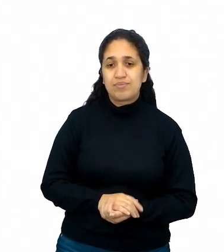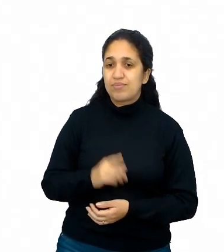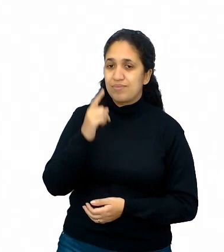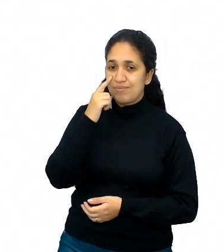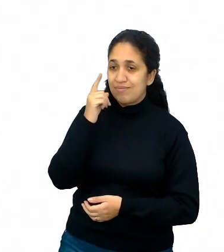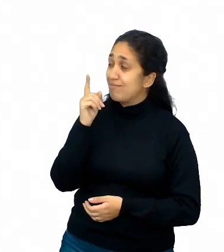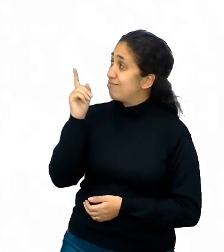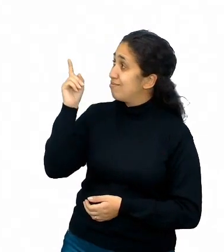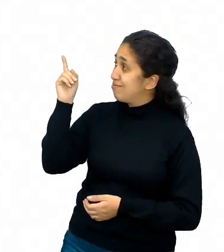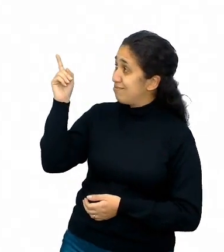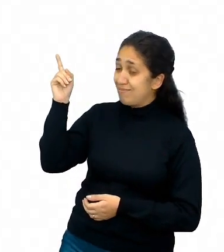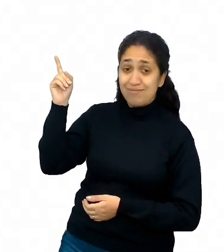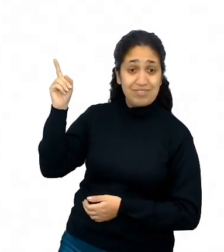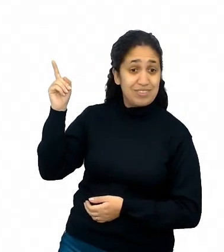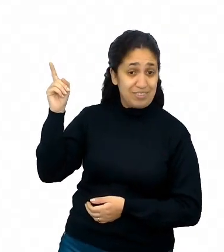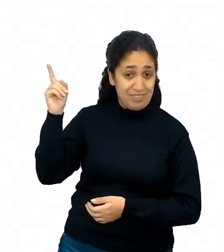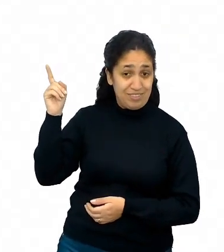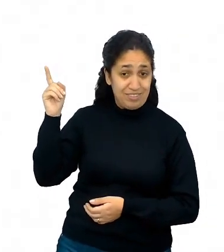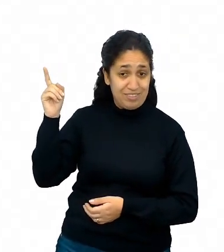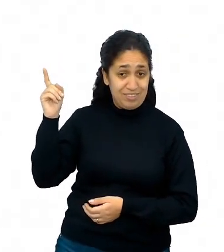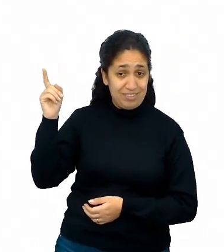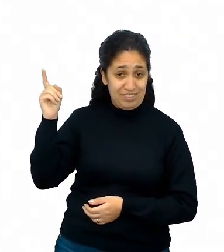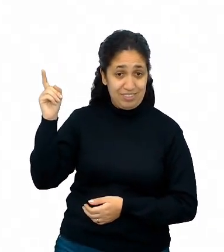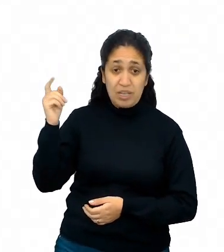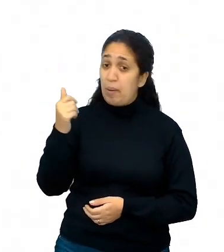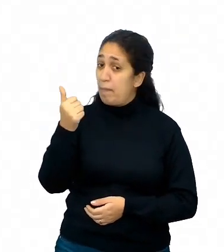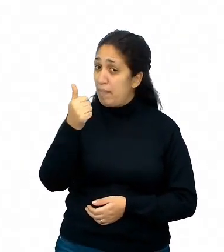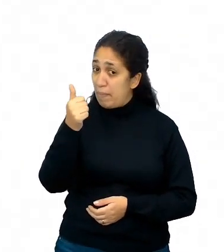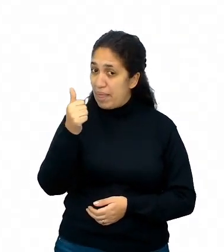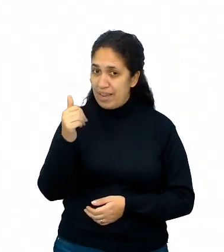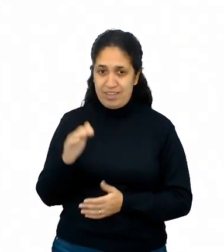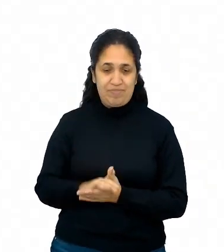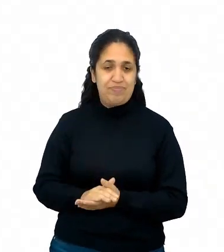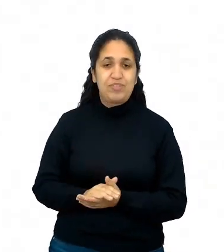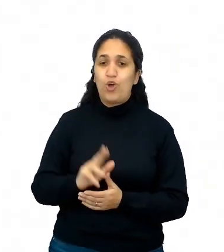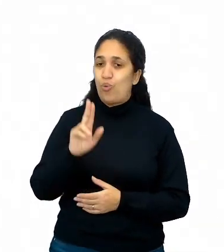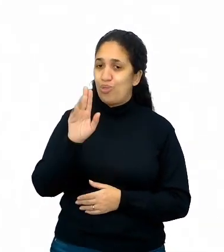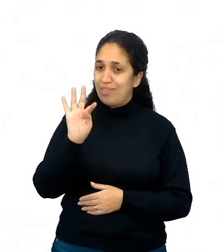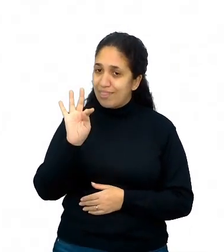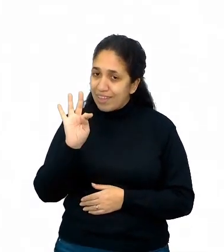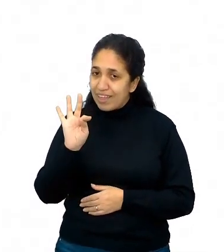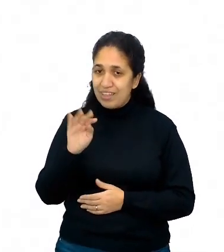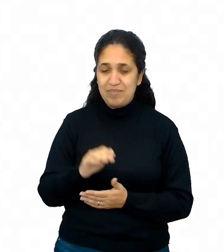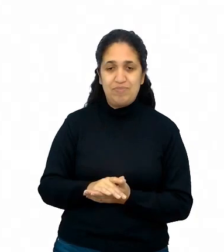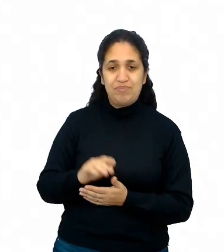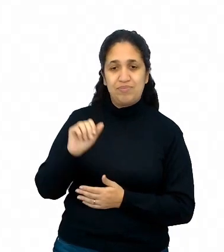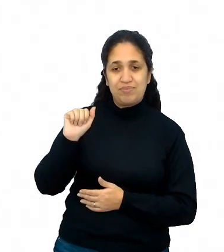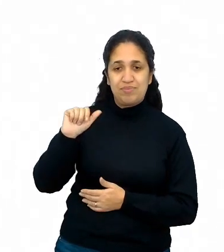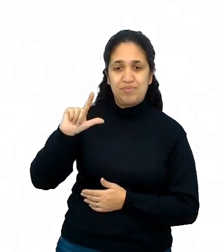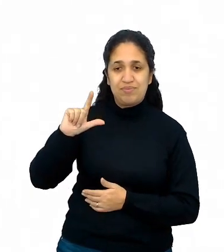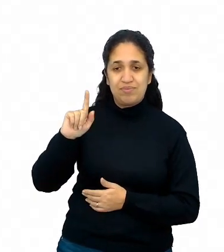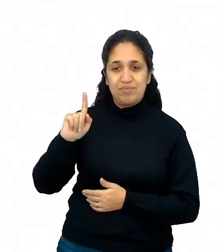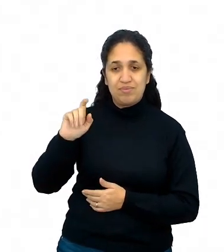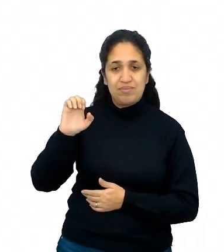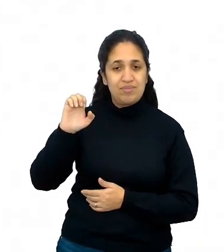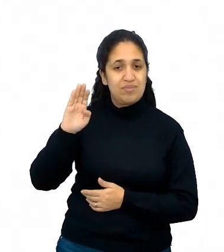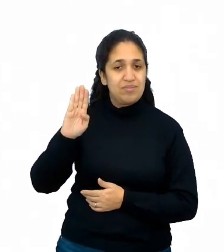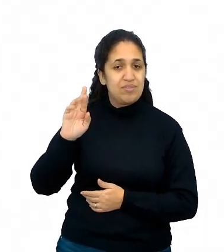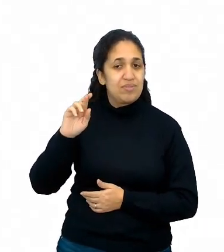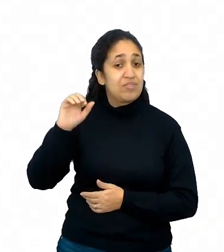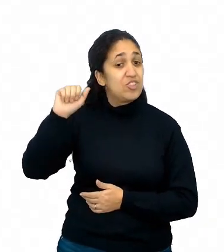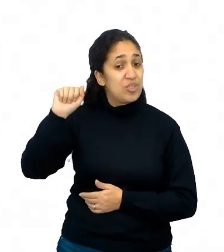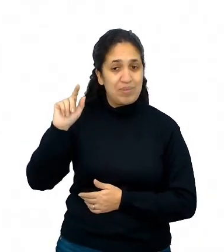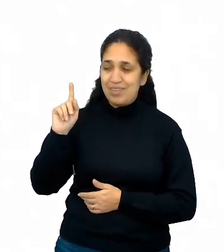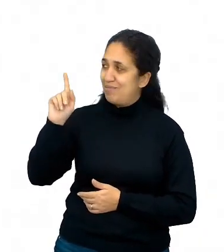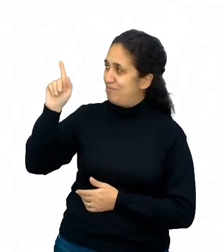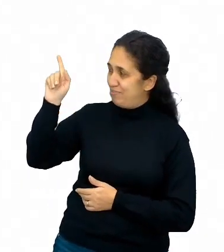E vamos para a primeira. Então, a unidade temática é a álgebra. Então, vamos